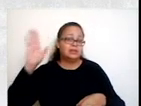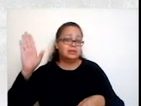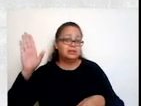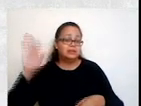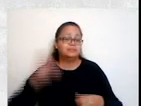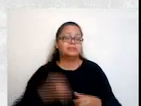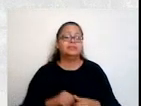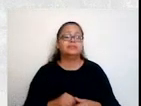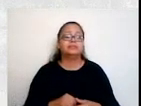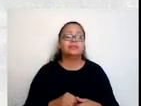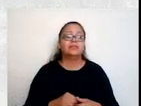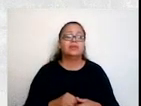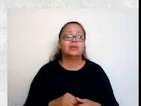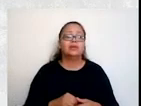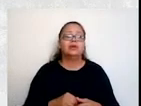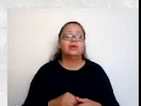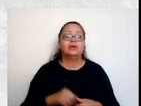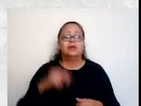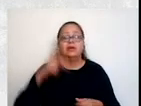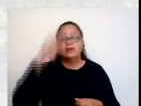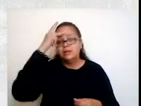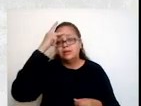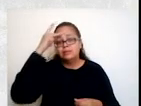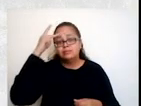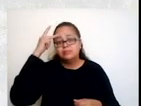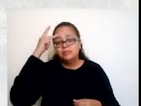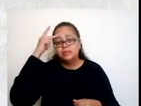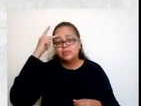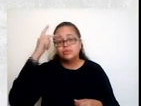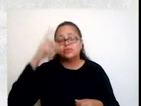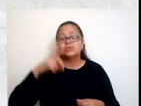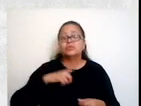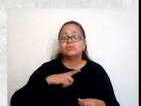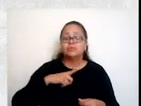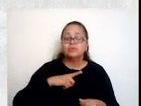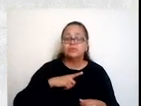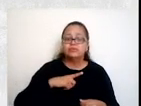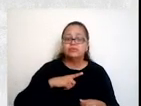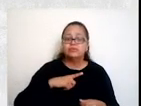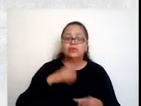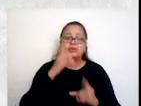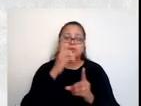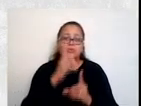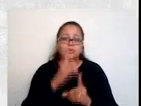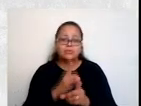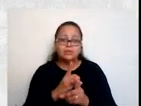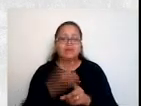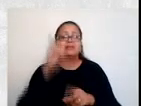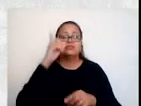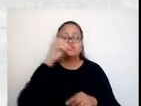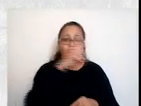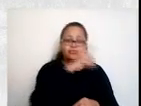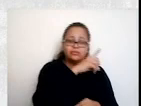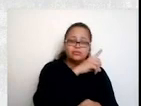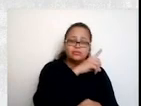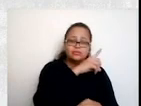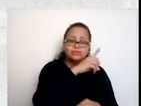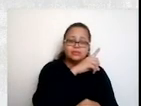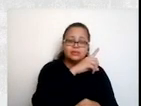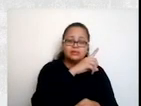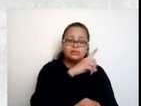uma das soluções encontradas pelos nordestinos para enfrentar as dificuldades da vida sertaneja durante a Primeira